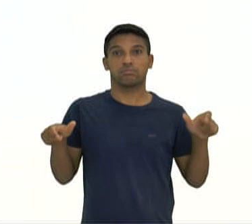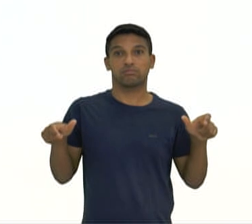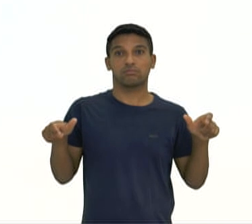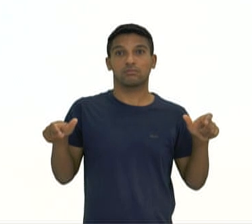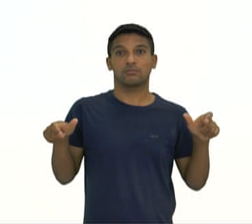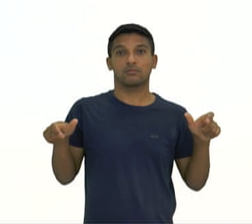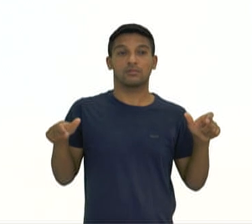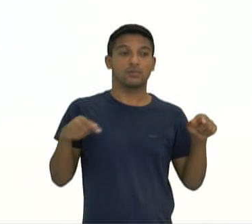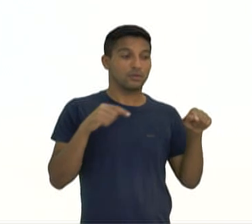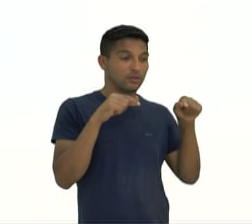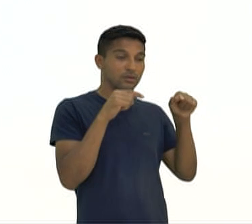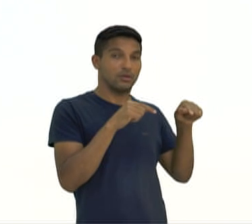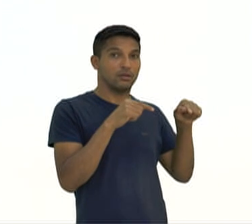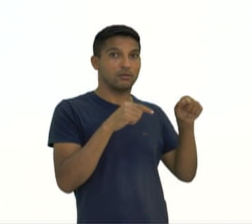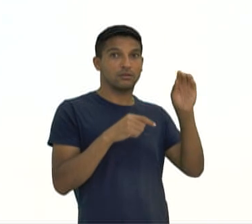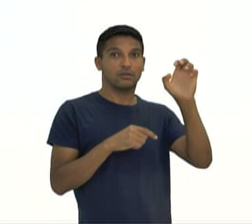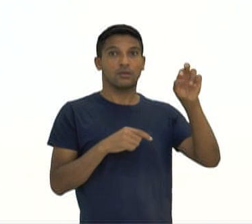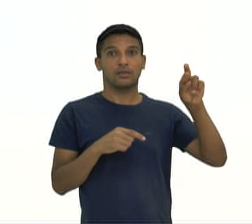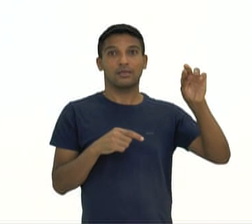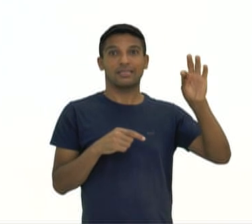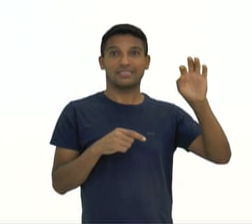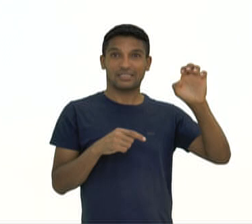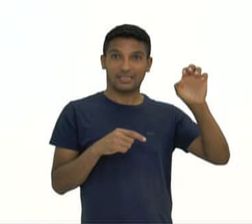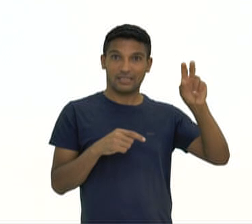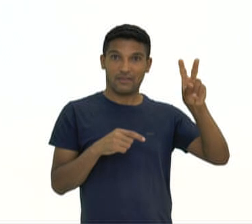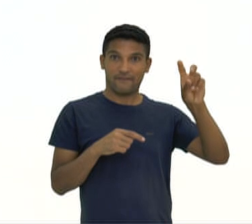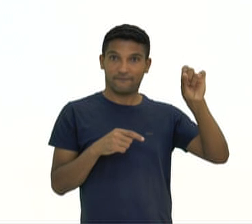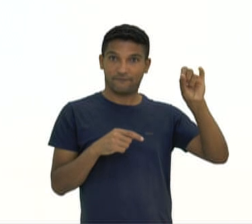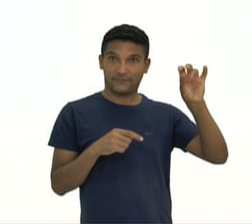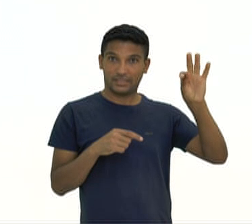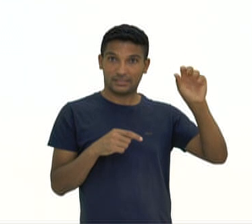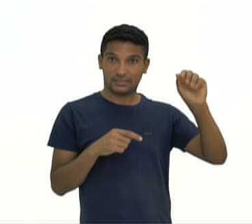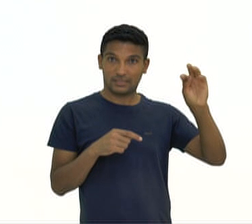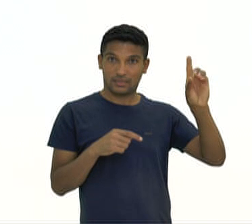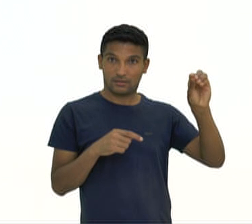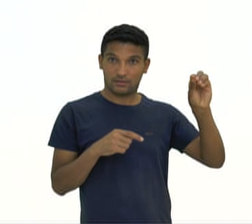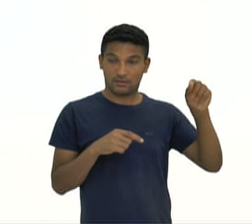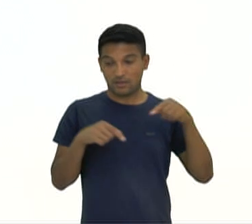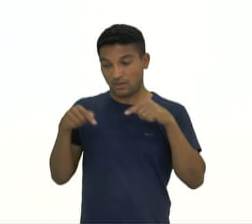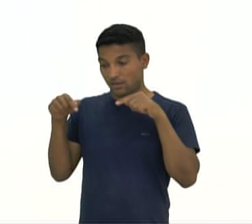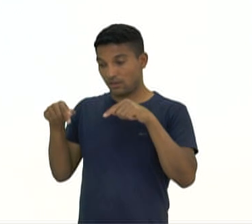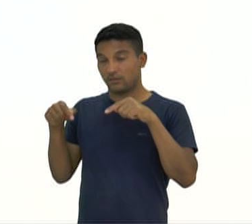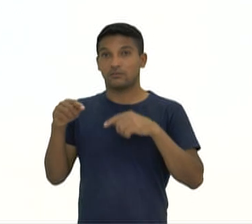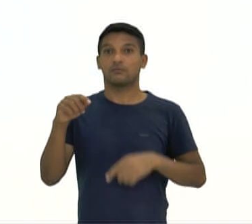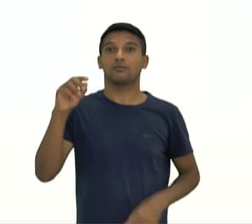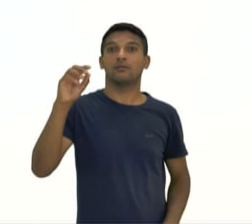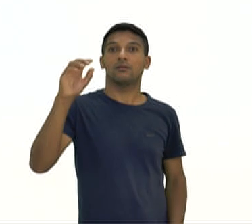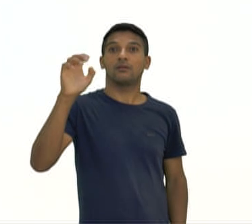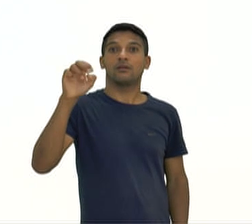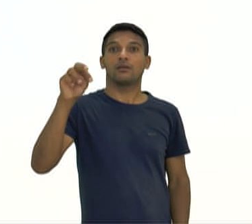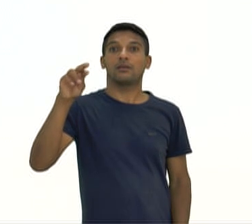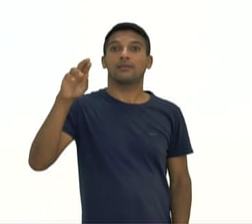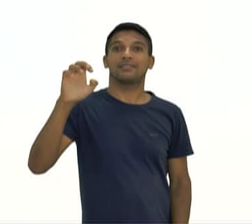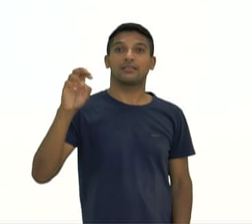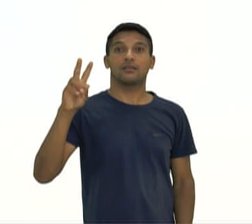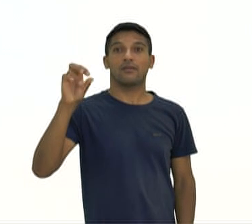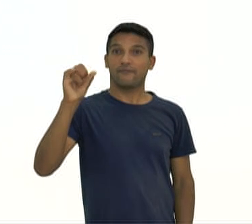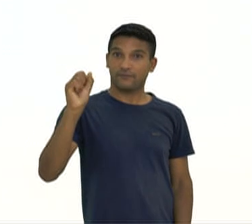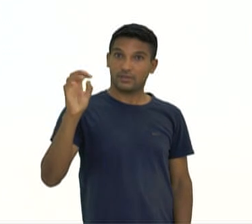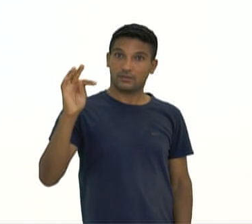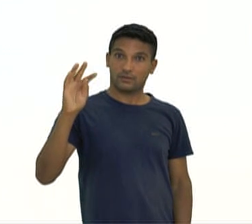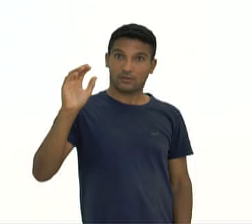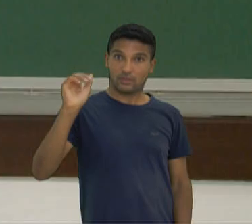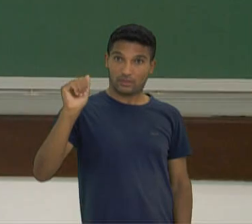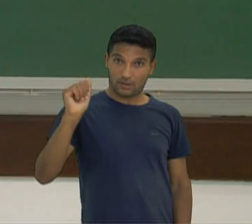entrevistado. Quando você pega uma entrevista no celular, num site, ou num jornal, numa revista, de alguém que